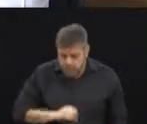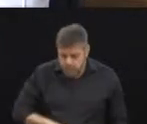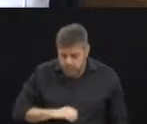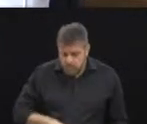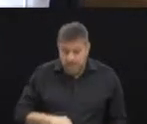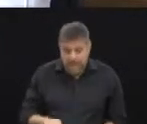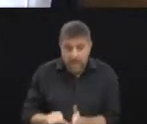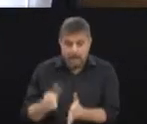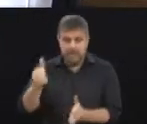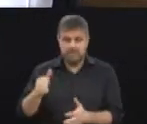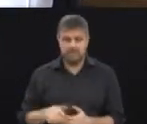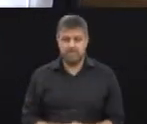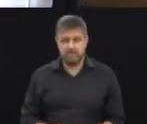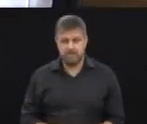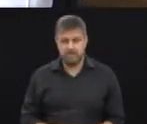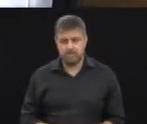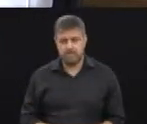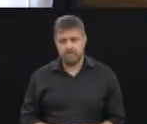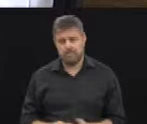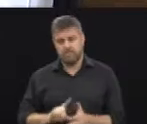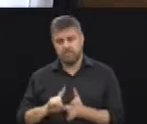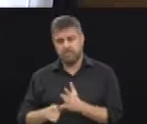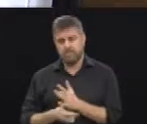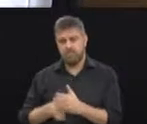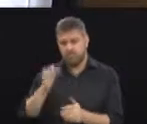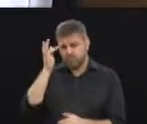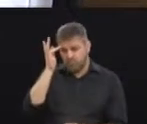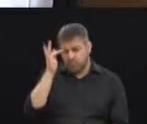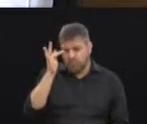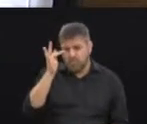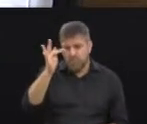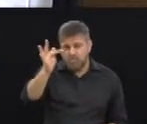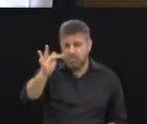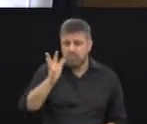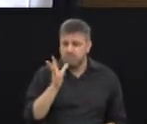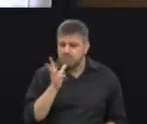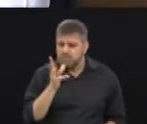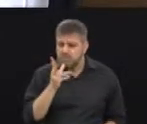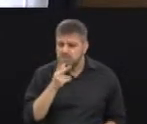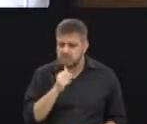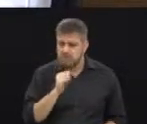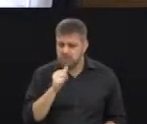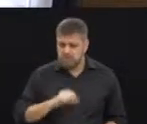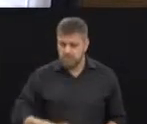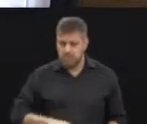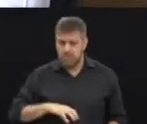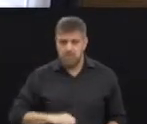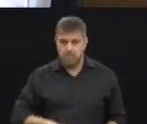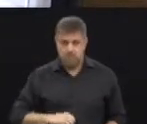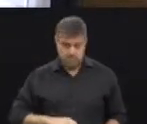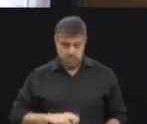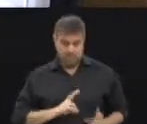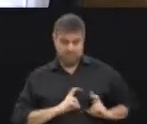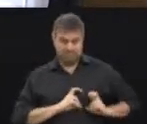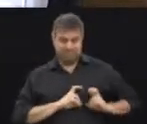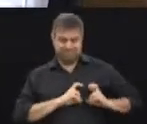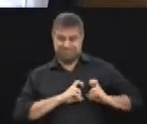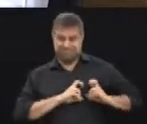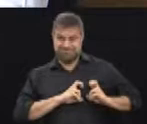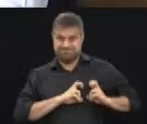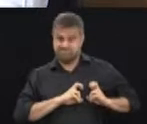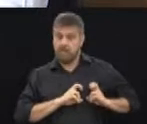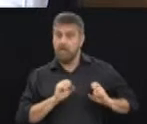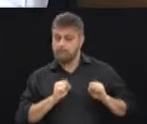menstruar e mais tarde ela parar, a chance dela ter câncer de mama é